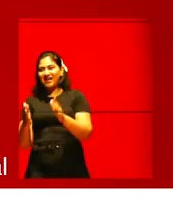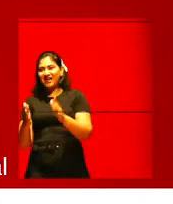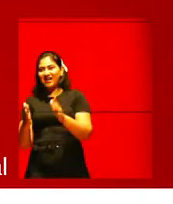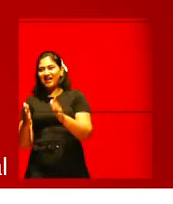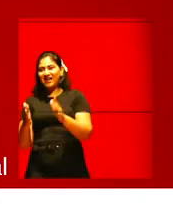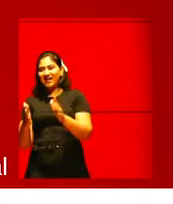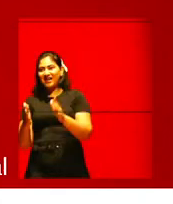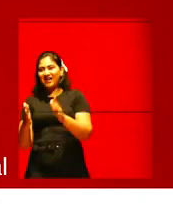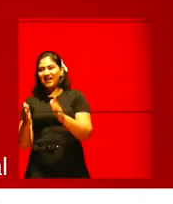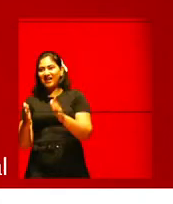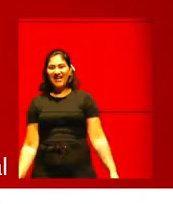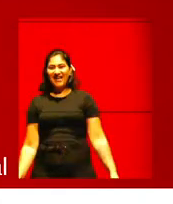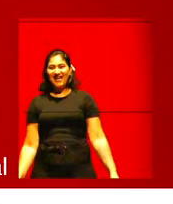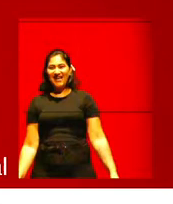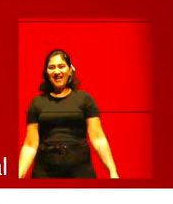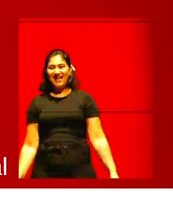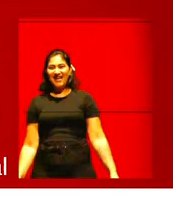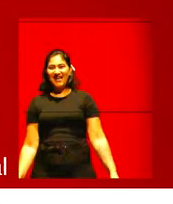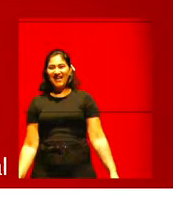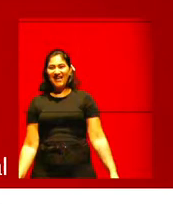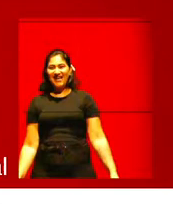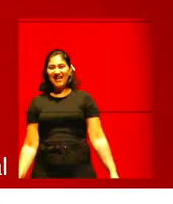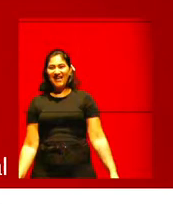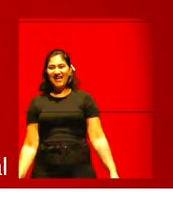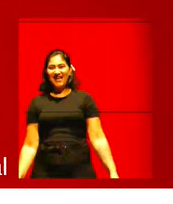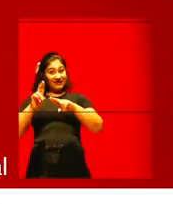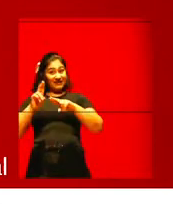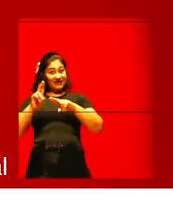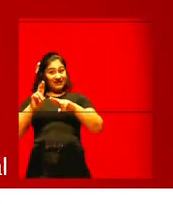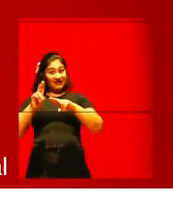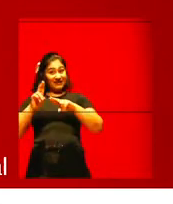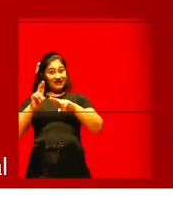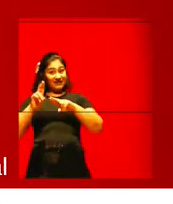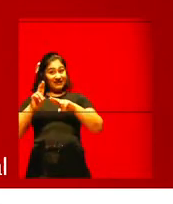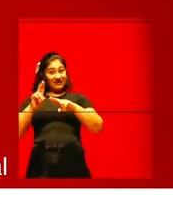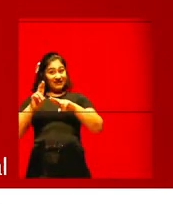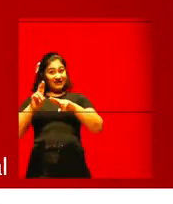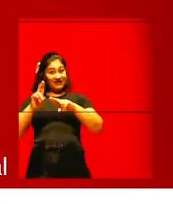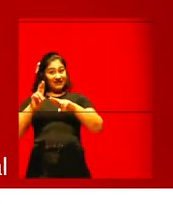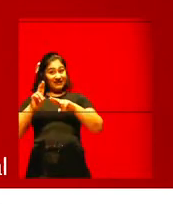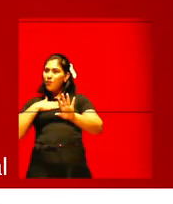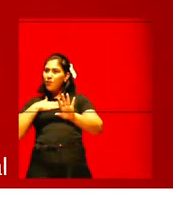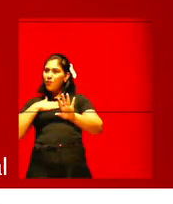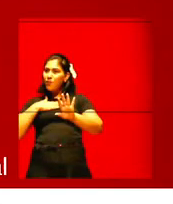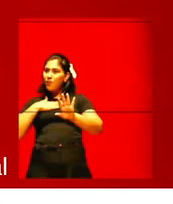Agora a gente vai voltar, calma. Não, não é pra sentar, não. Não.